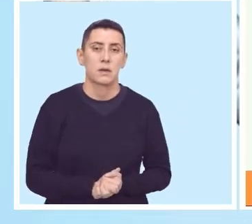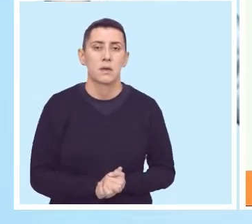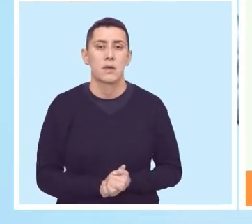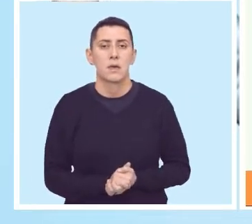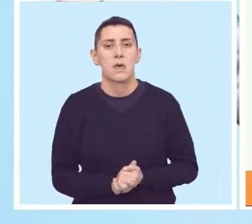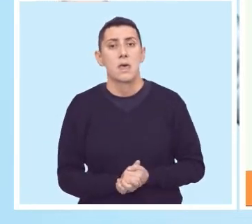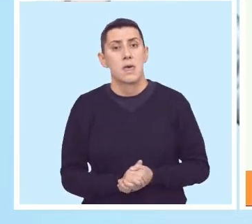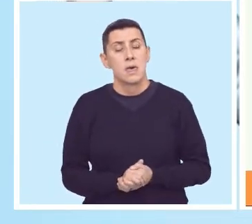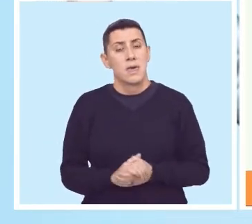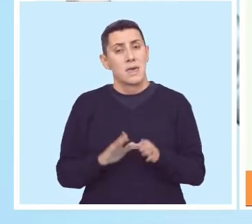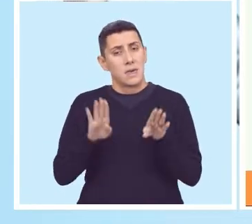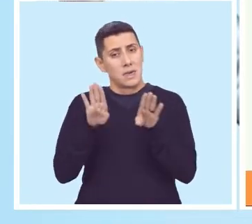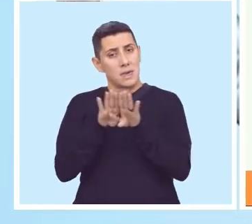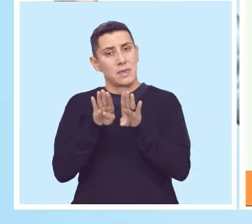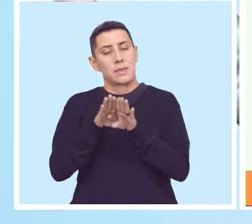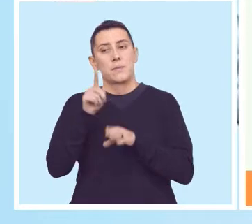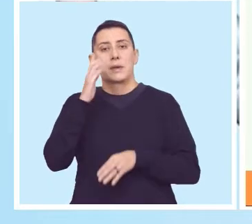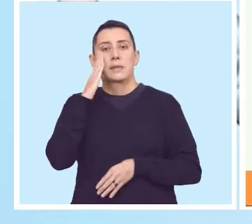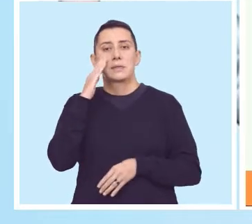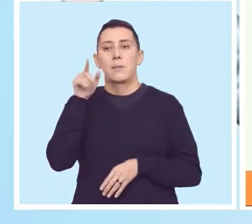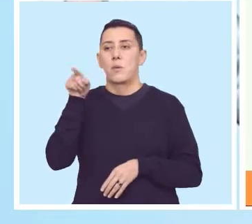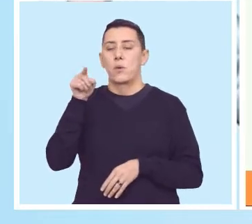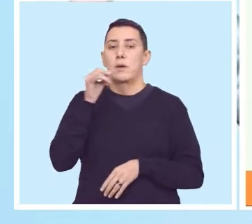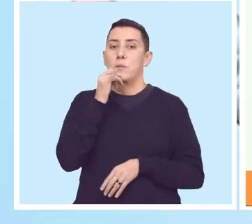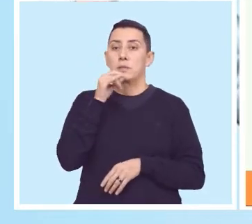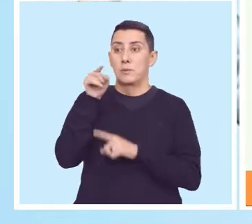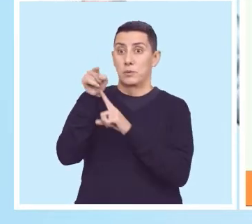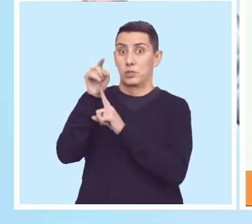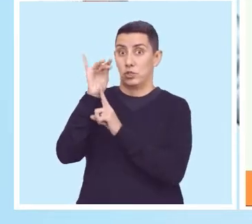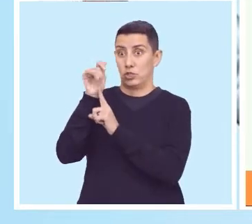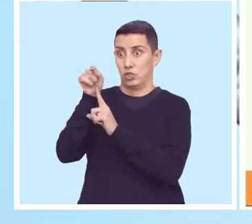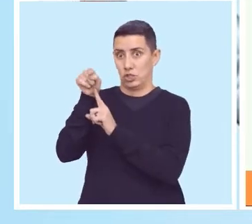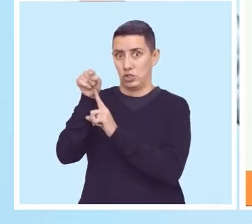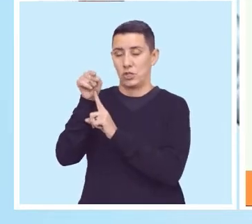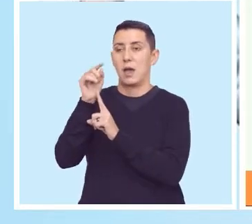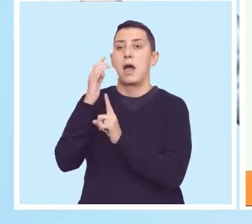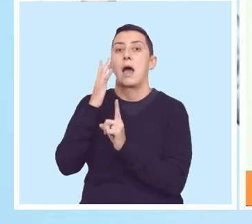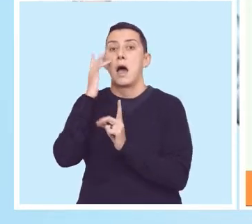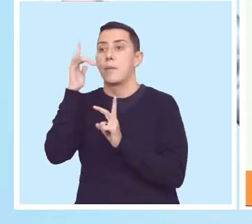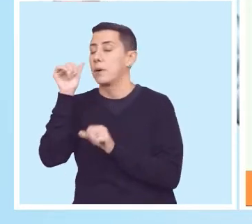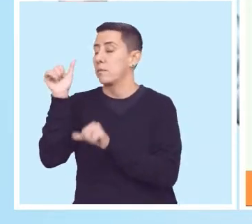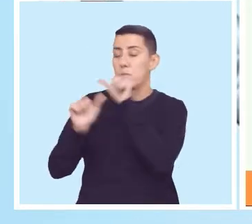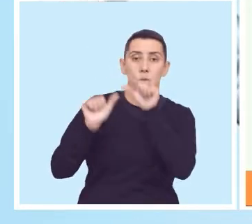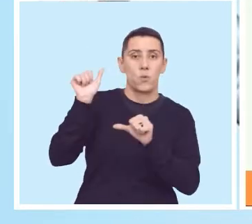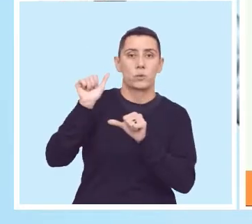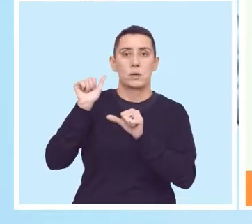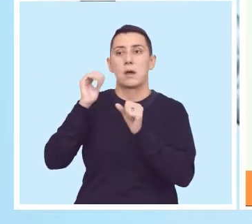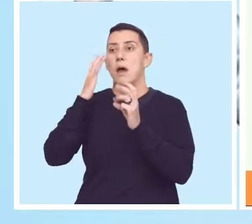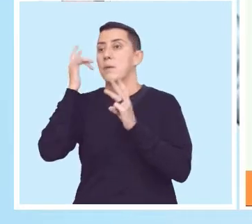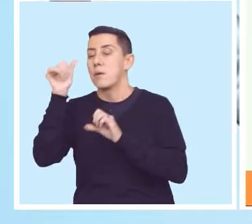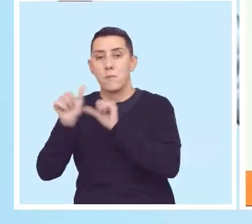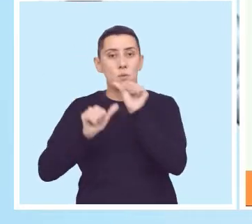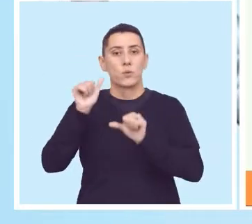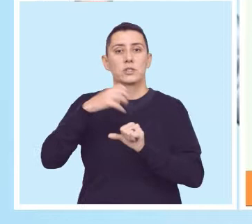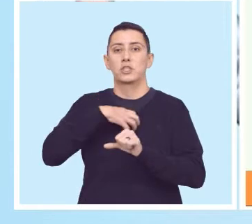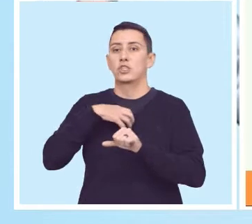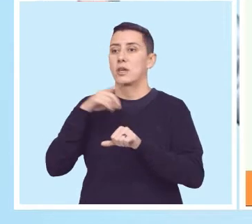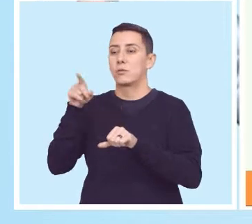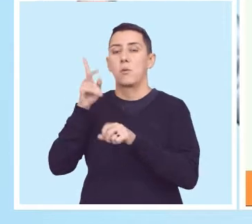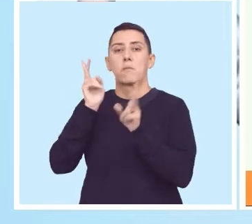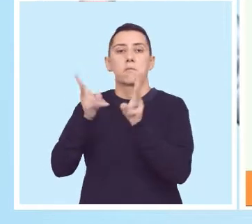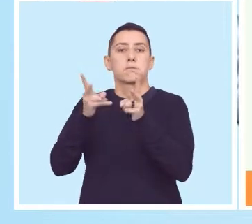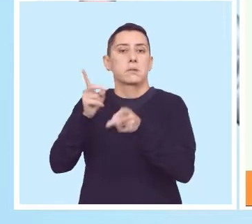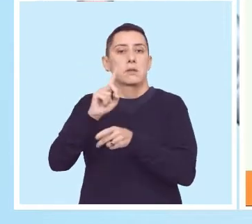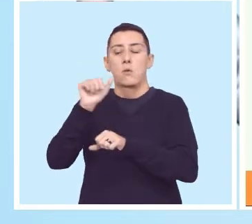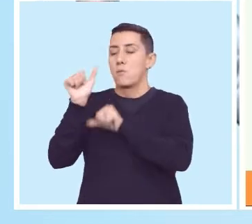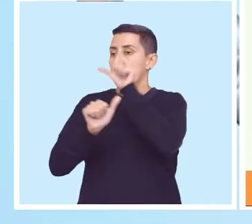que isso aqui é muito dinâmico. Nesse dia estava desse jeito, no outro dia podia estar do outro jeito, né? No outro dia podia estar